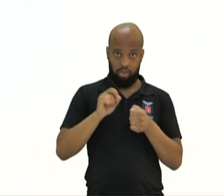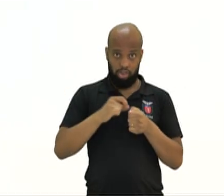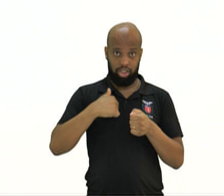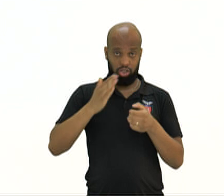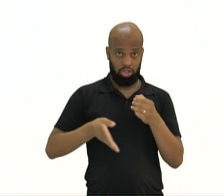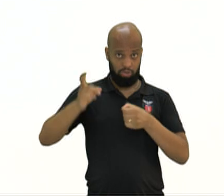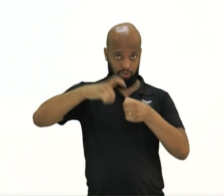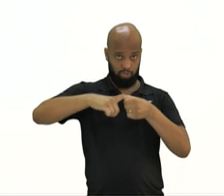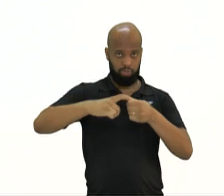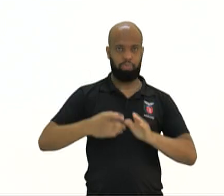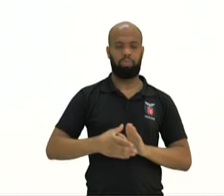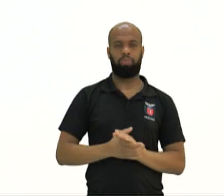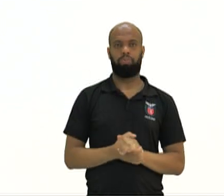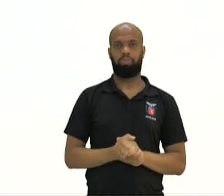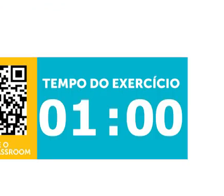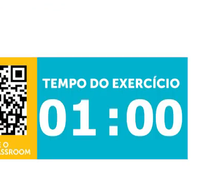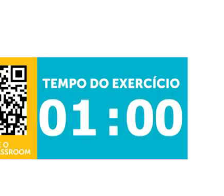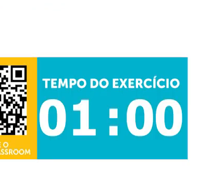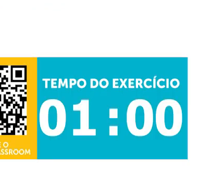volto.